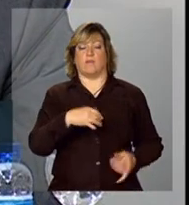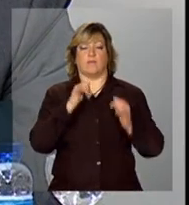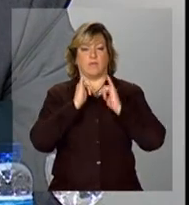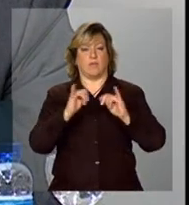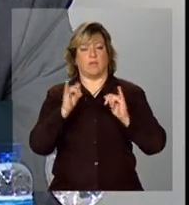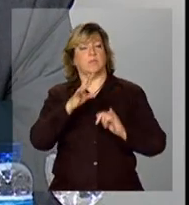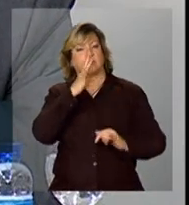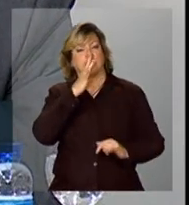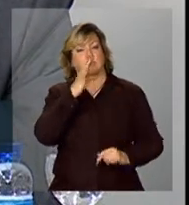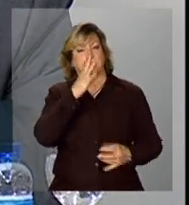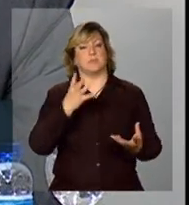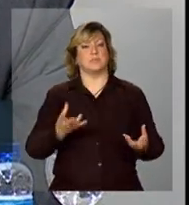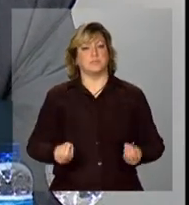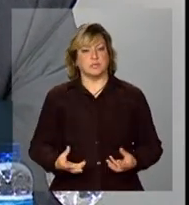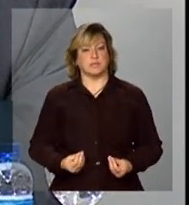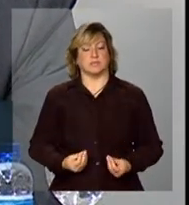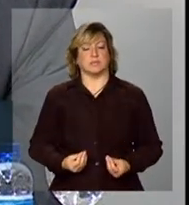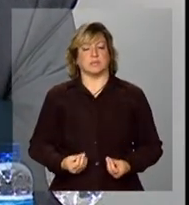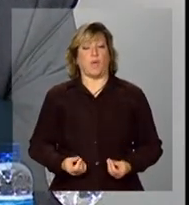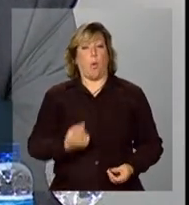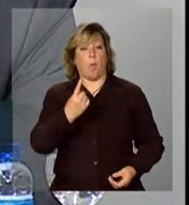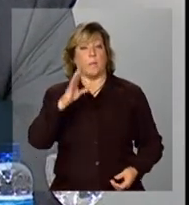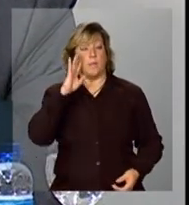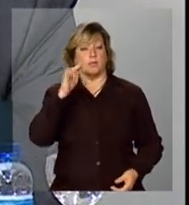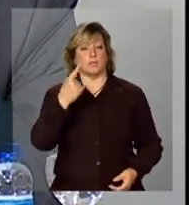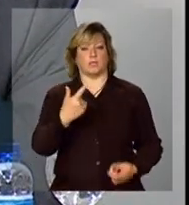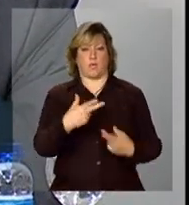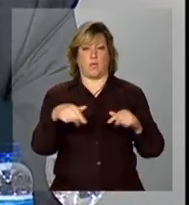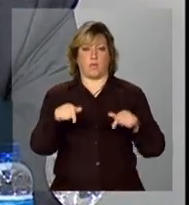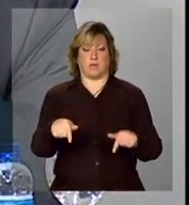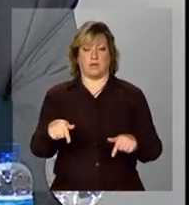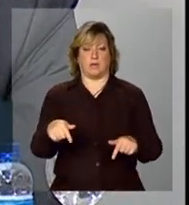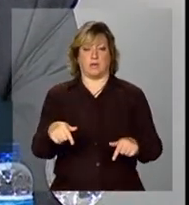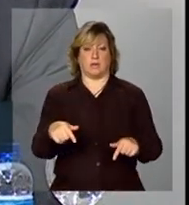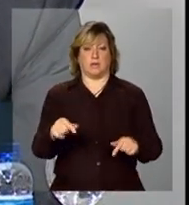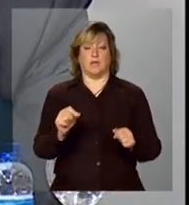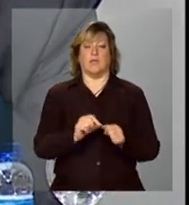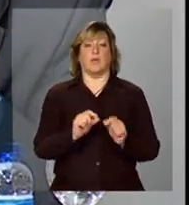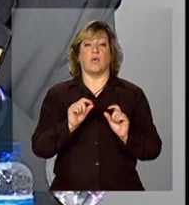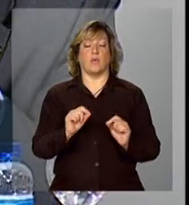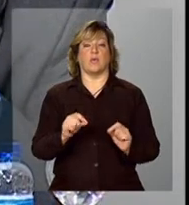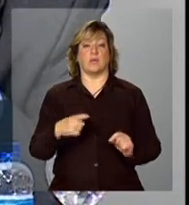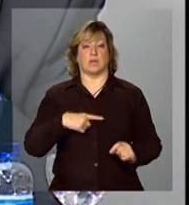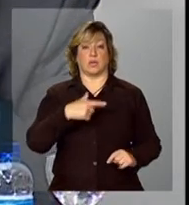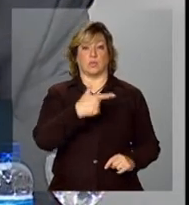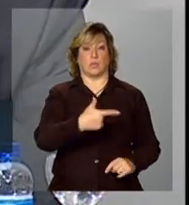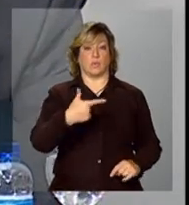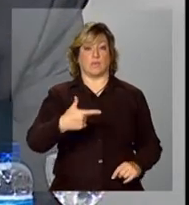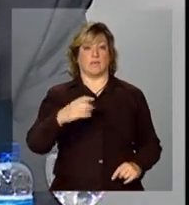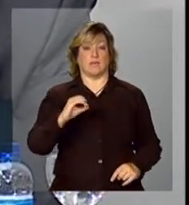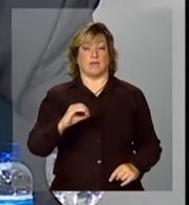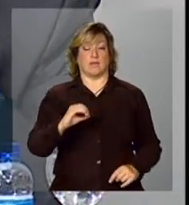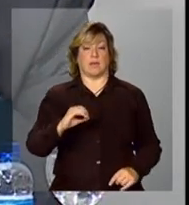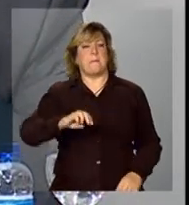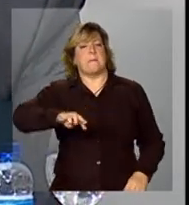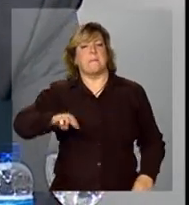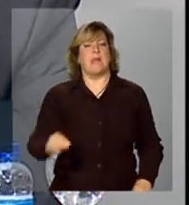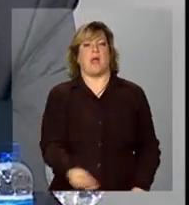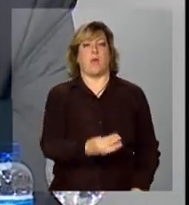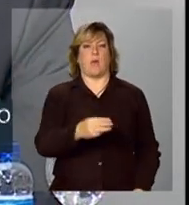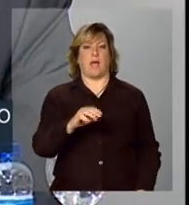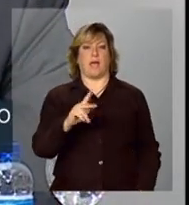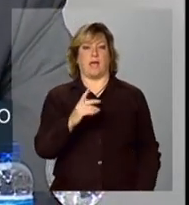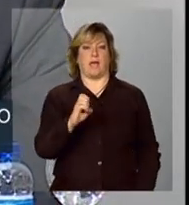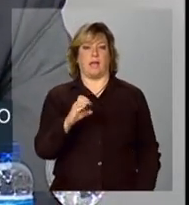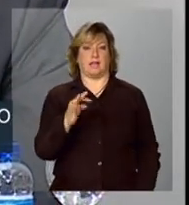interessantes. Uma delas, por exemplo, uma coisa que me causou espécie. Daqueles 220 milhões de hectares que